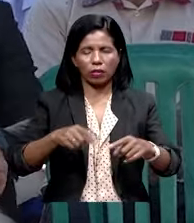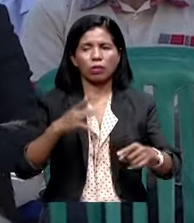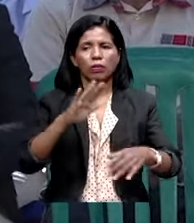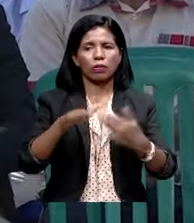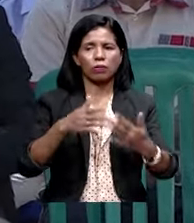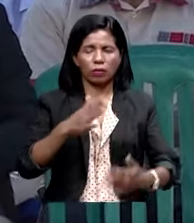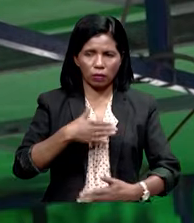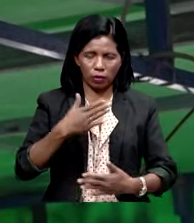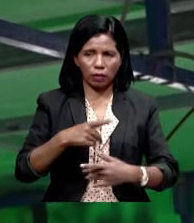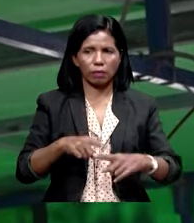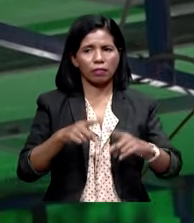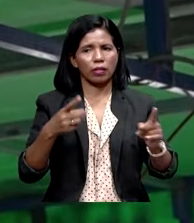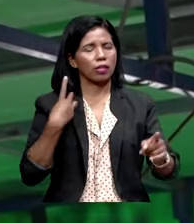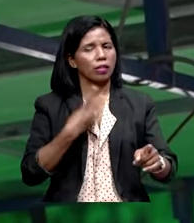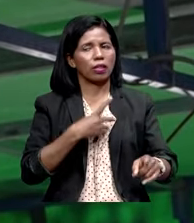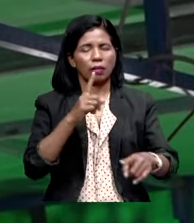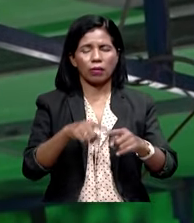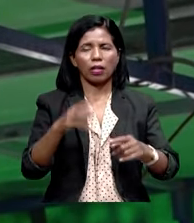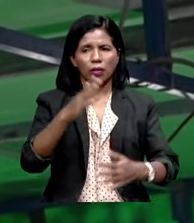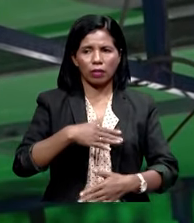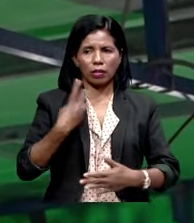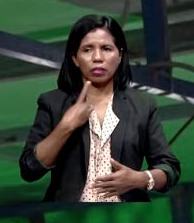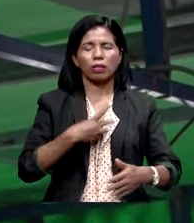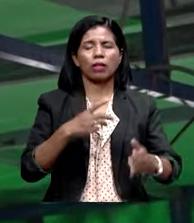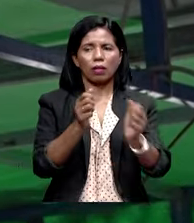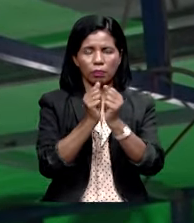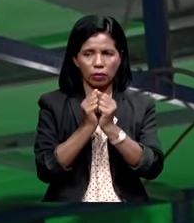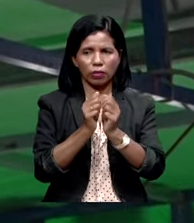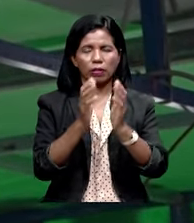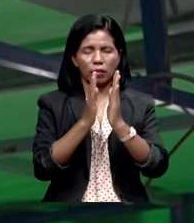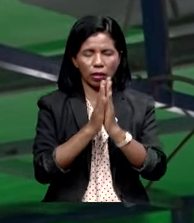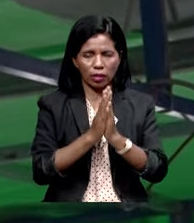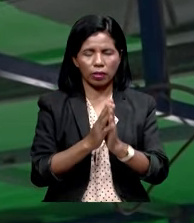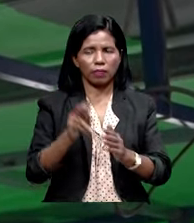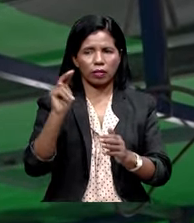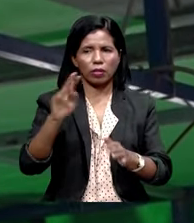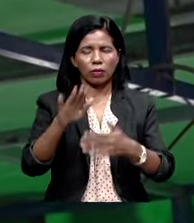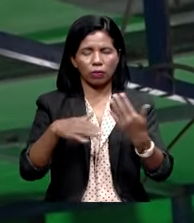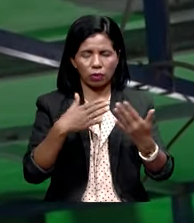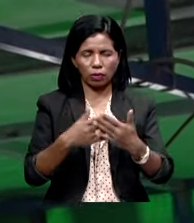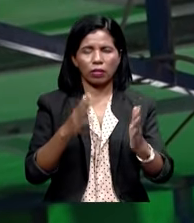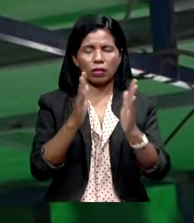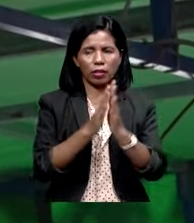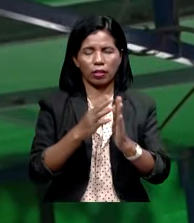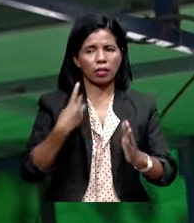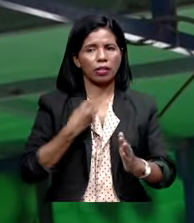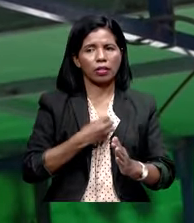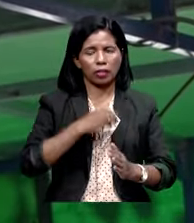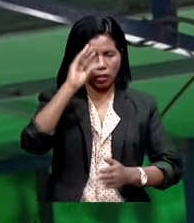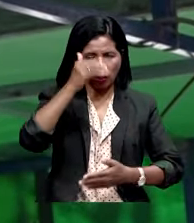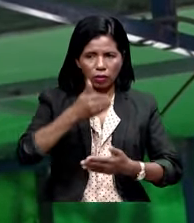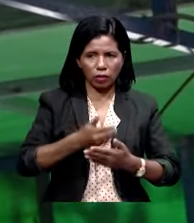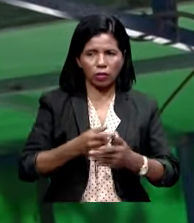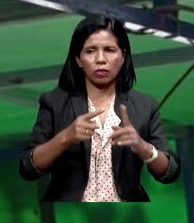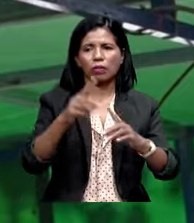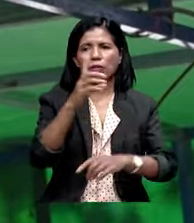contente. Me vela velita contente, leite, ita bucato reza, macas bania. Toto bucato reza, ita neoa neve manca,